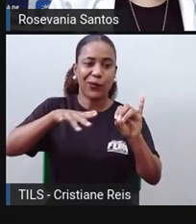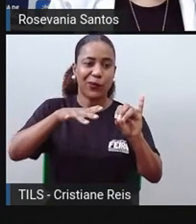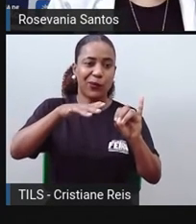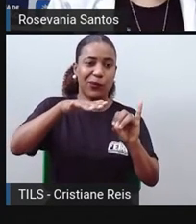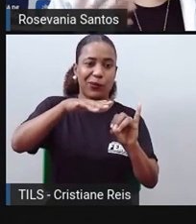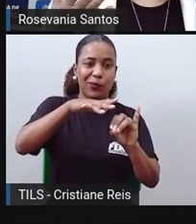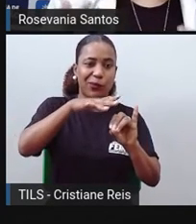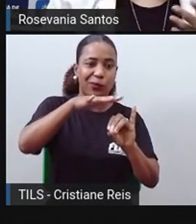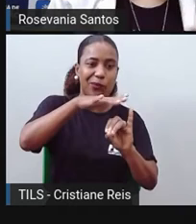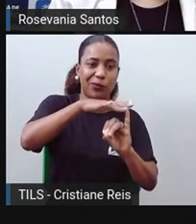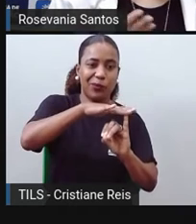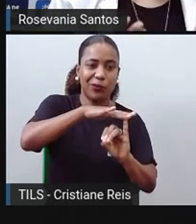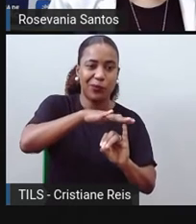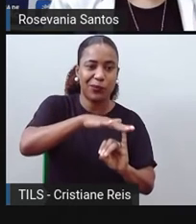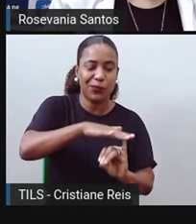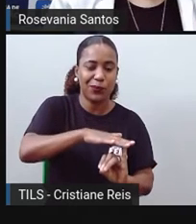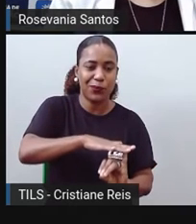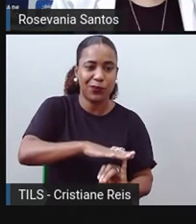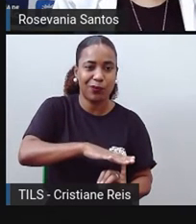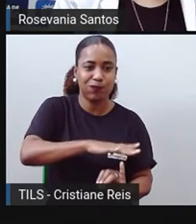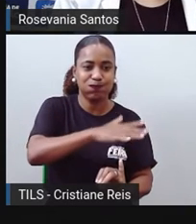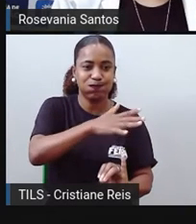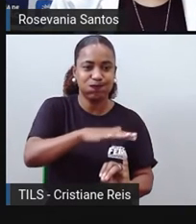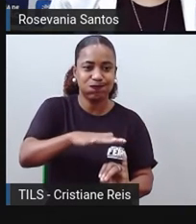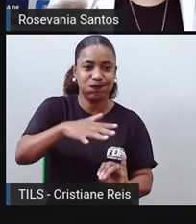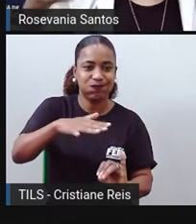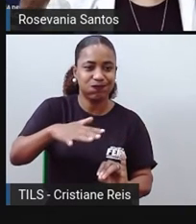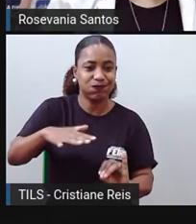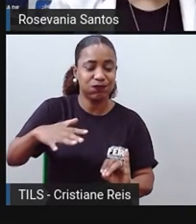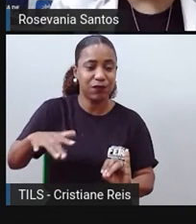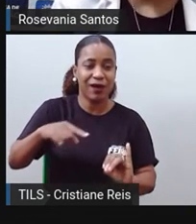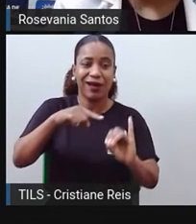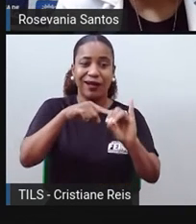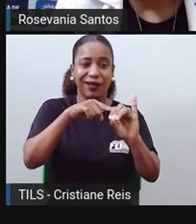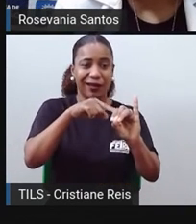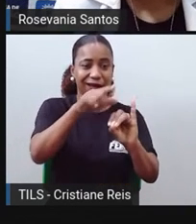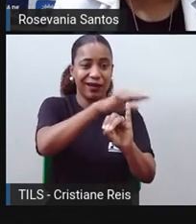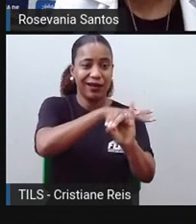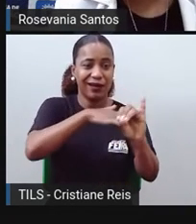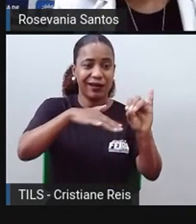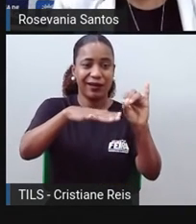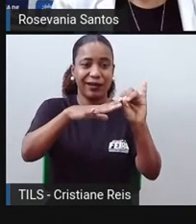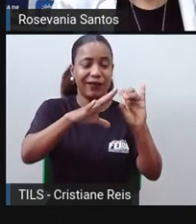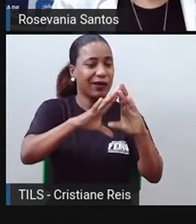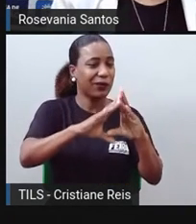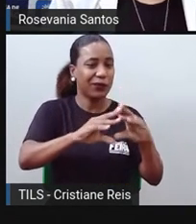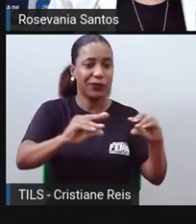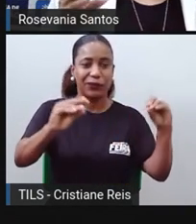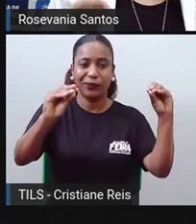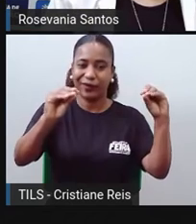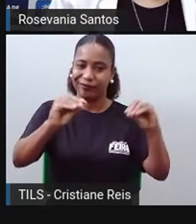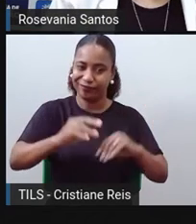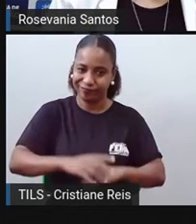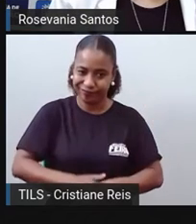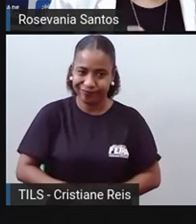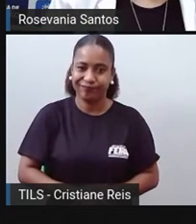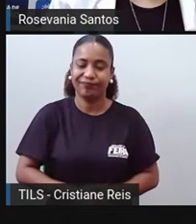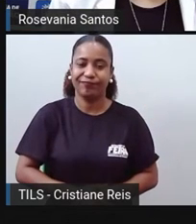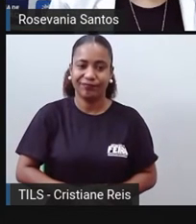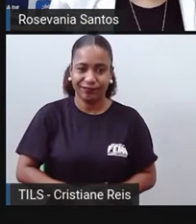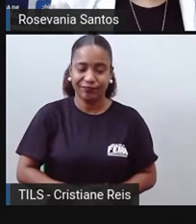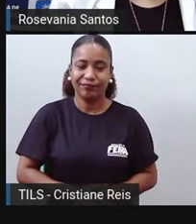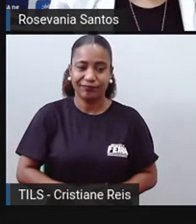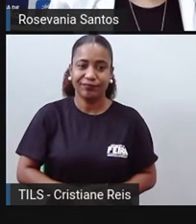o nível da água. Pode mudar também toda a dinâmica da alga azul, que é responsável pela geração de oxigênio. Então é